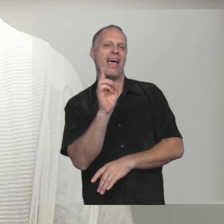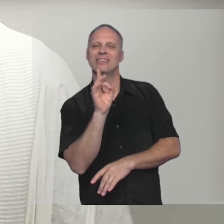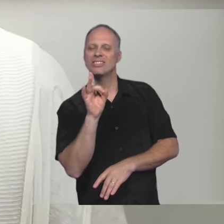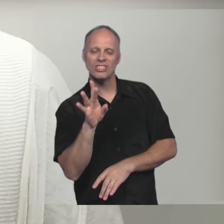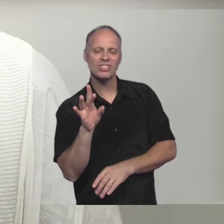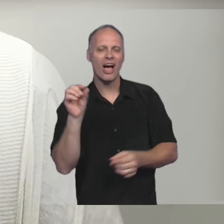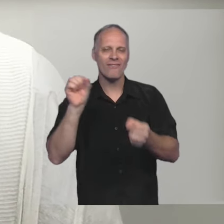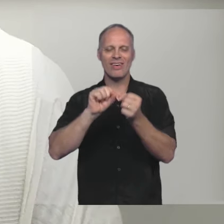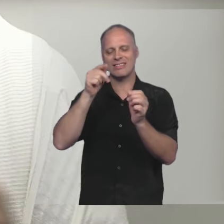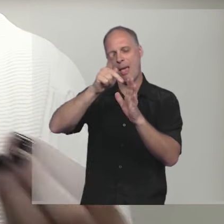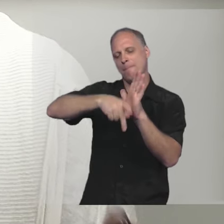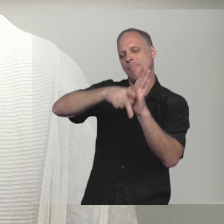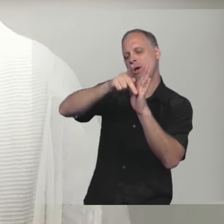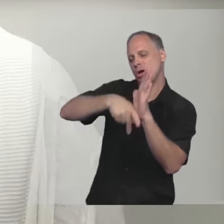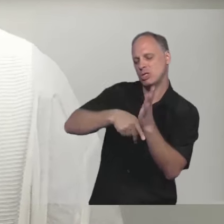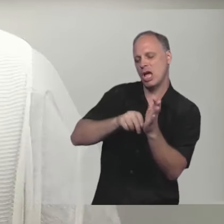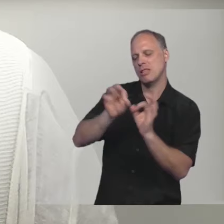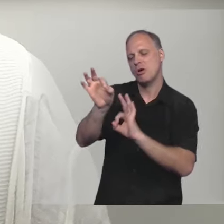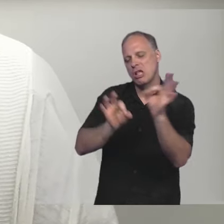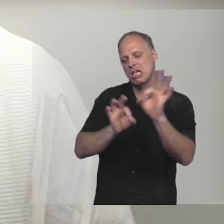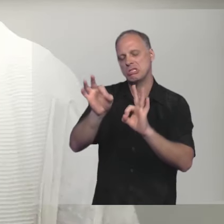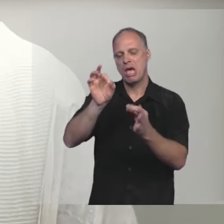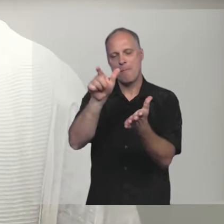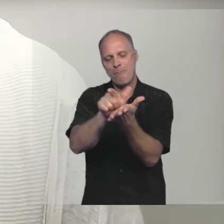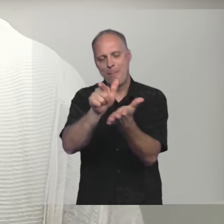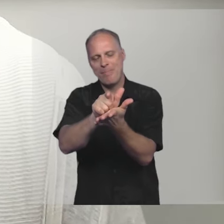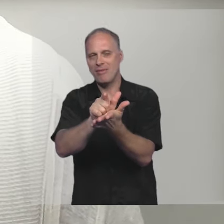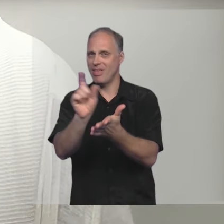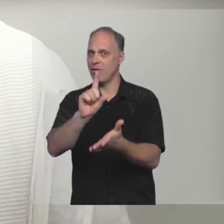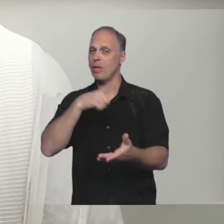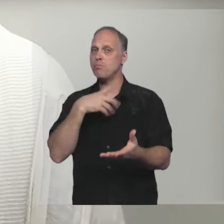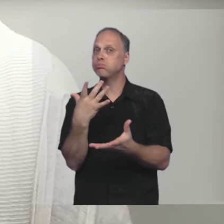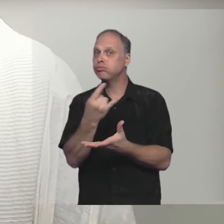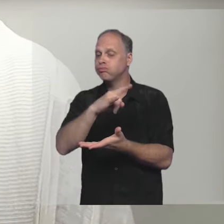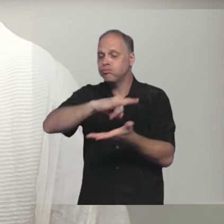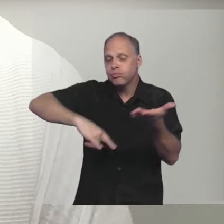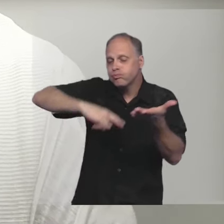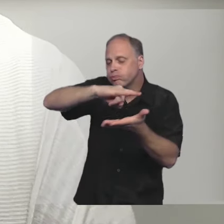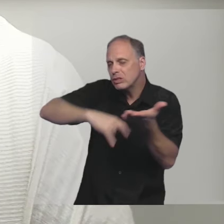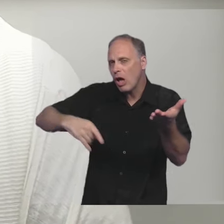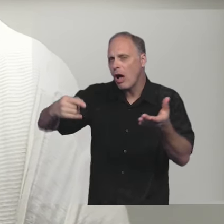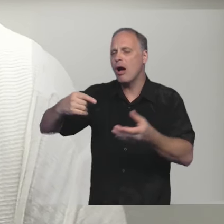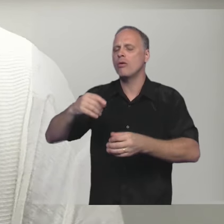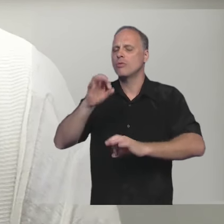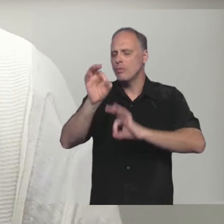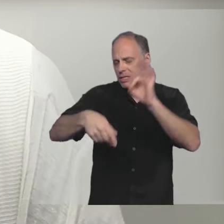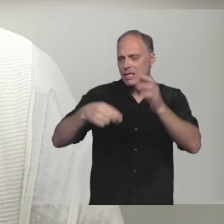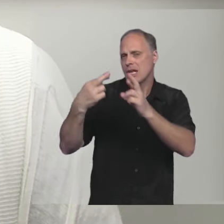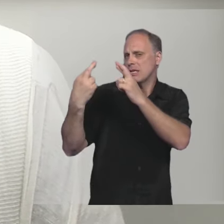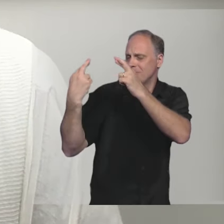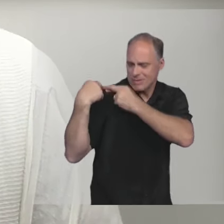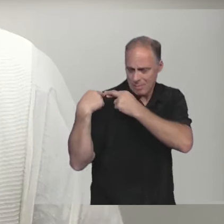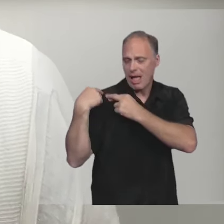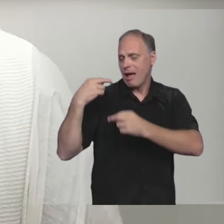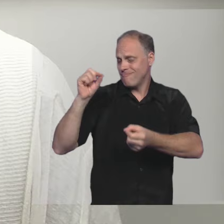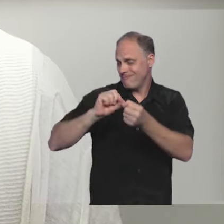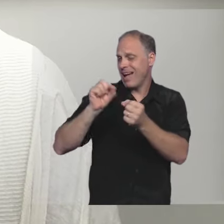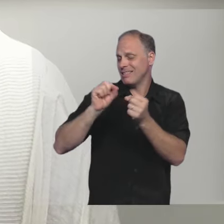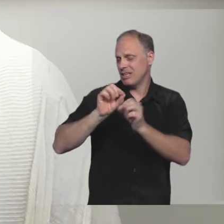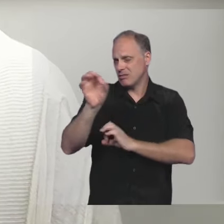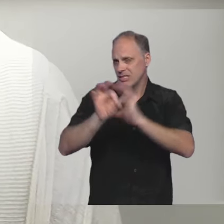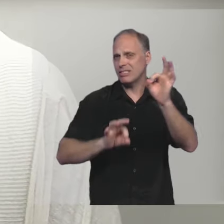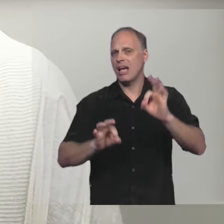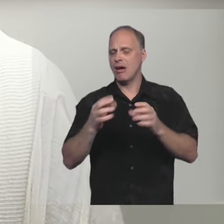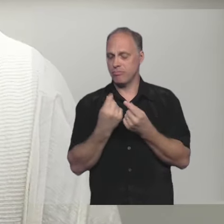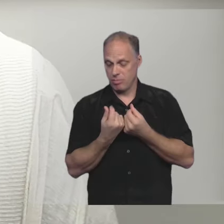só fazer projeto. Tem muita burocracia, muita documentação que a gente tem que responsabilizar.